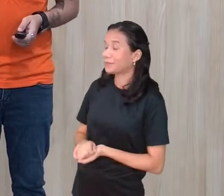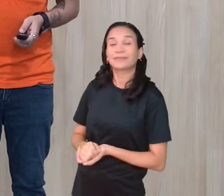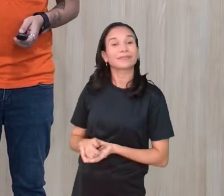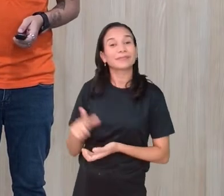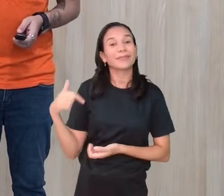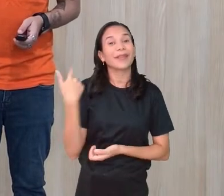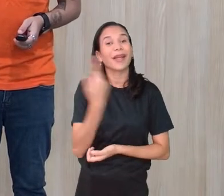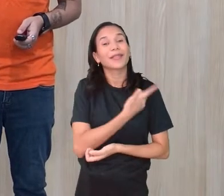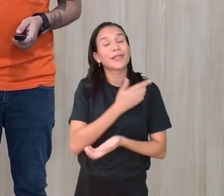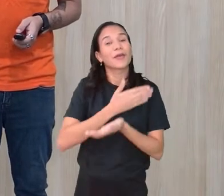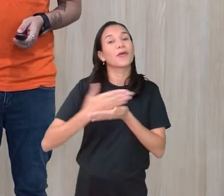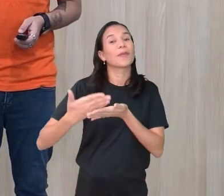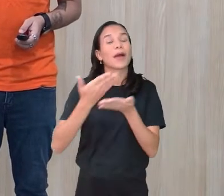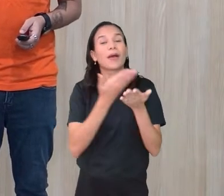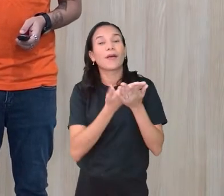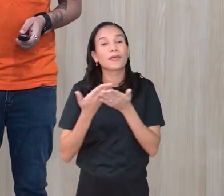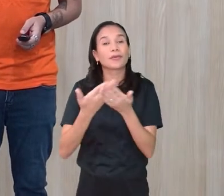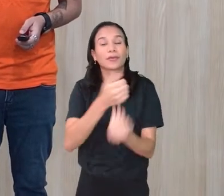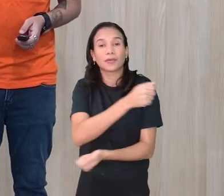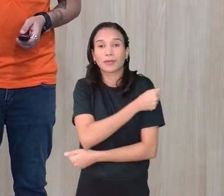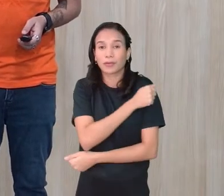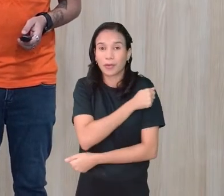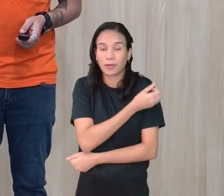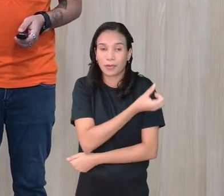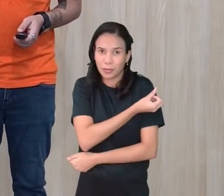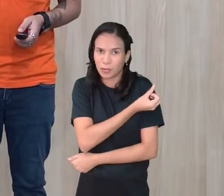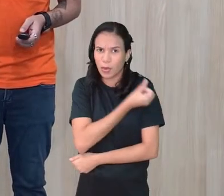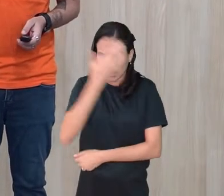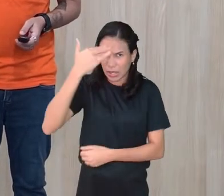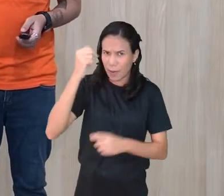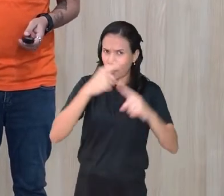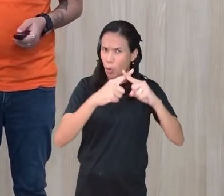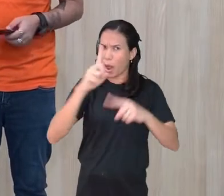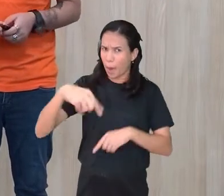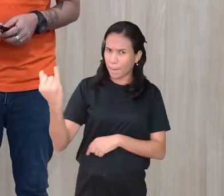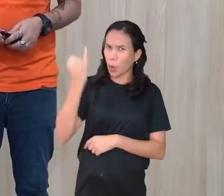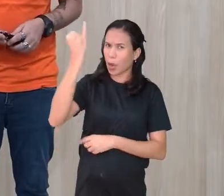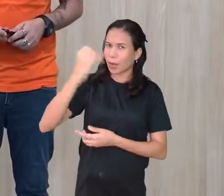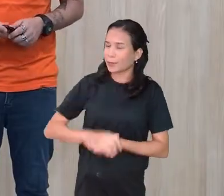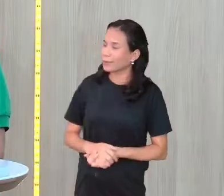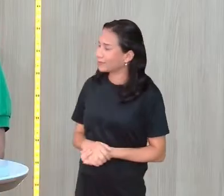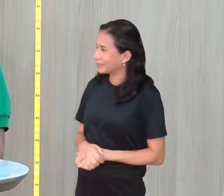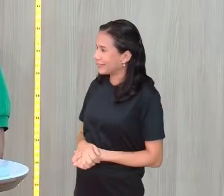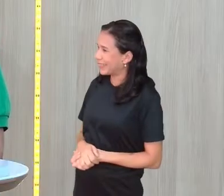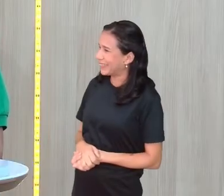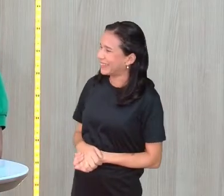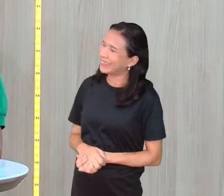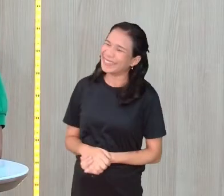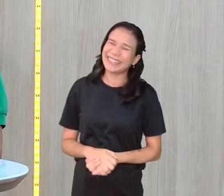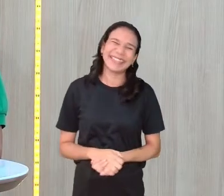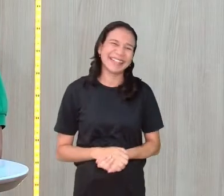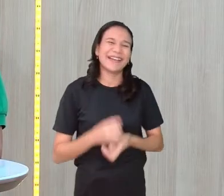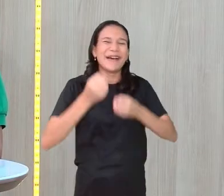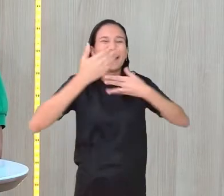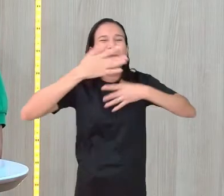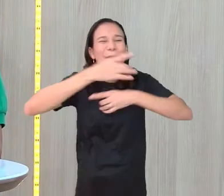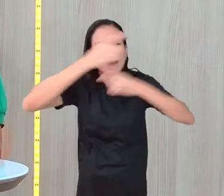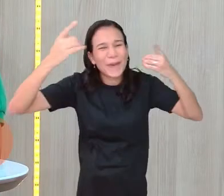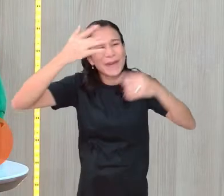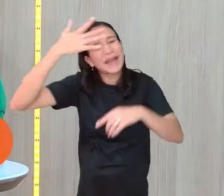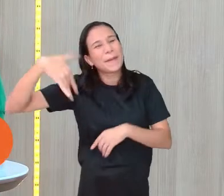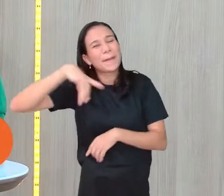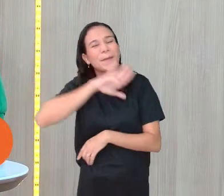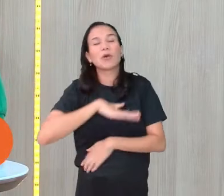quando a gente começa lá com os estudantes no 6º ano, saber multiplicação é importante ou não é? Diz aí. Bom dia,